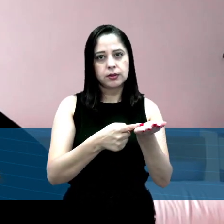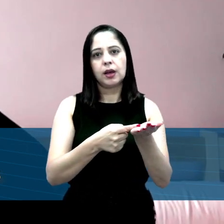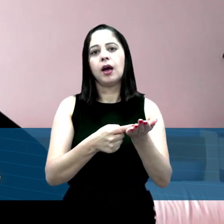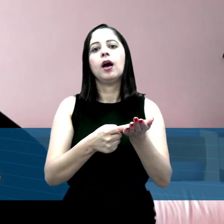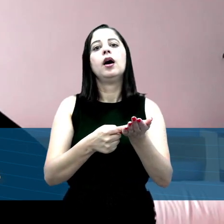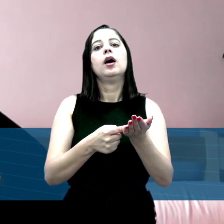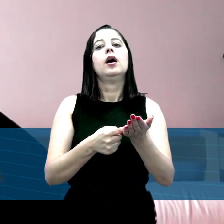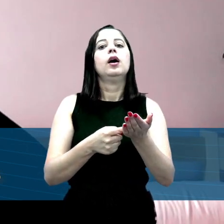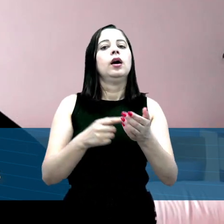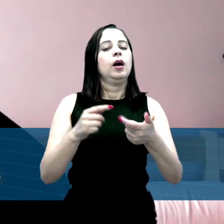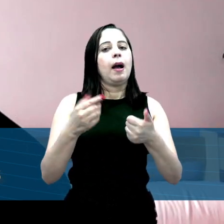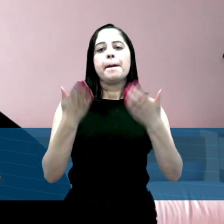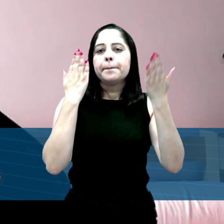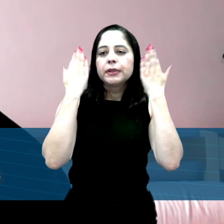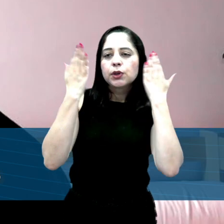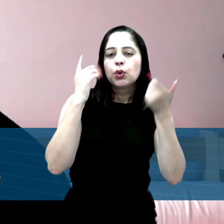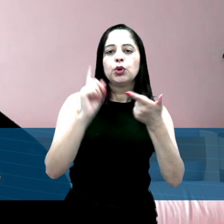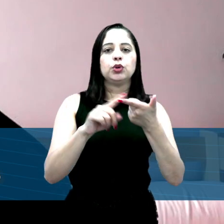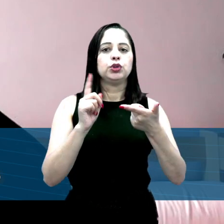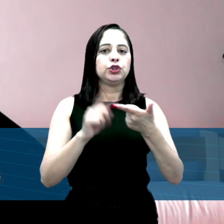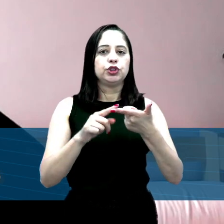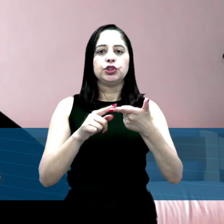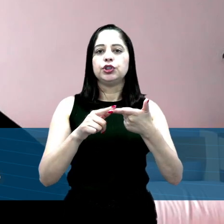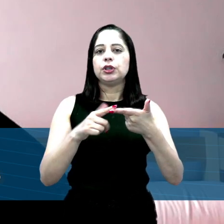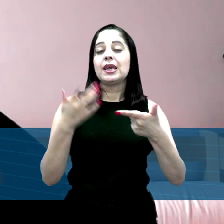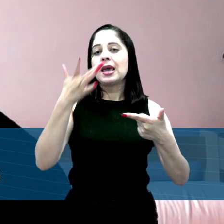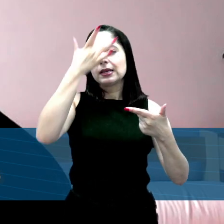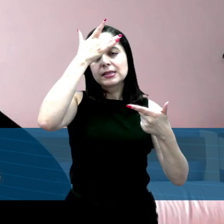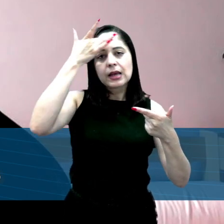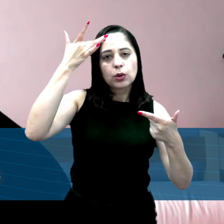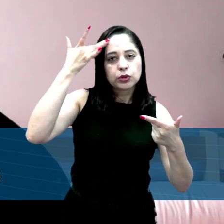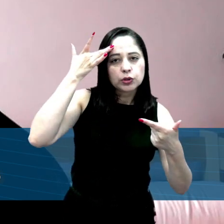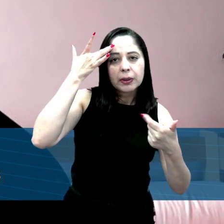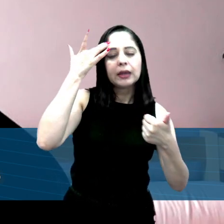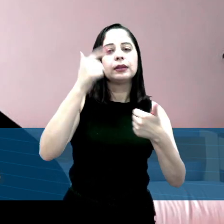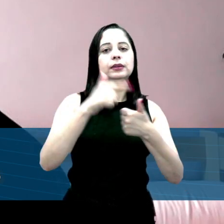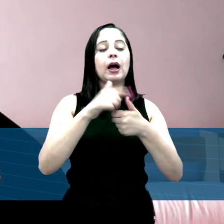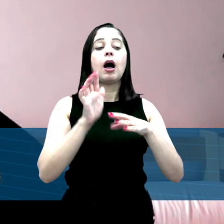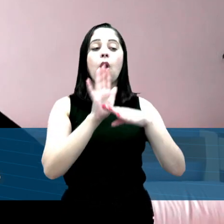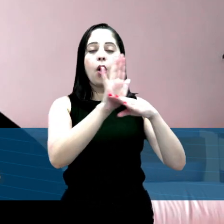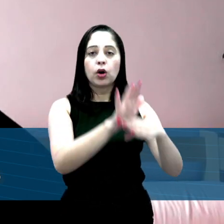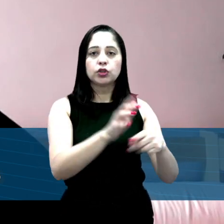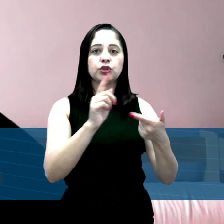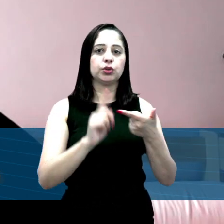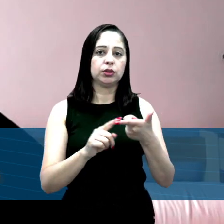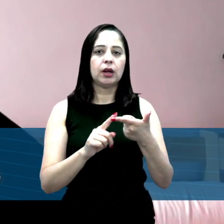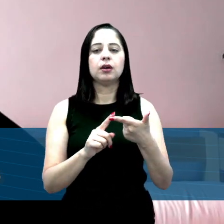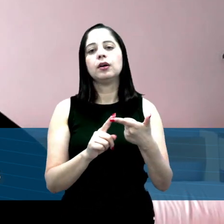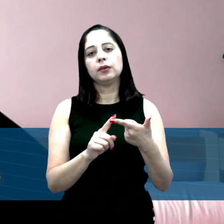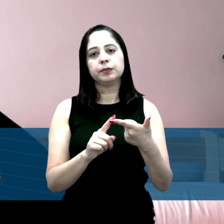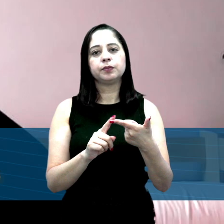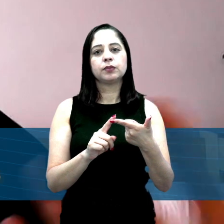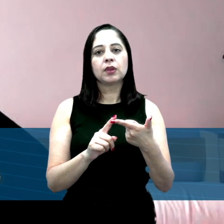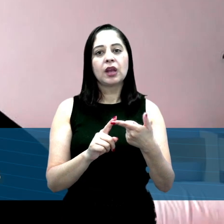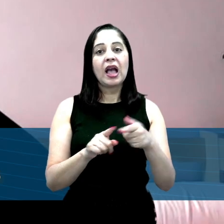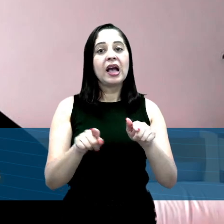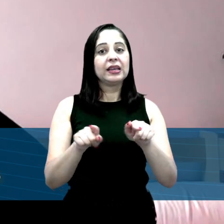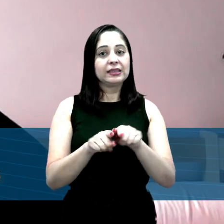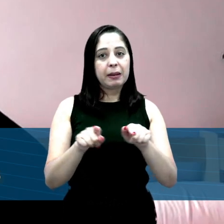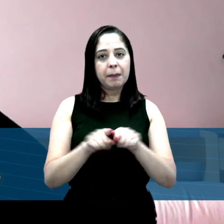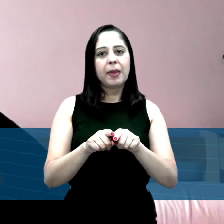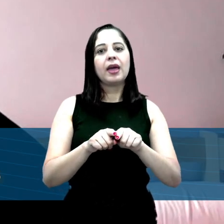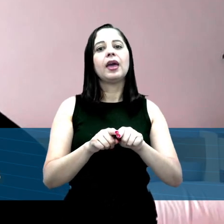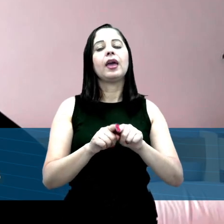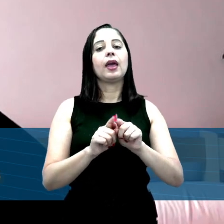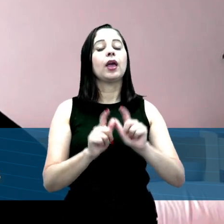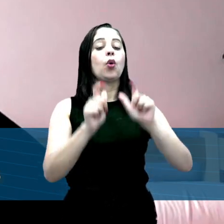diversas áreas, né, seja da psicologia, como trabalhar a saúde mental desses imigrantes e refugiados, seja num viés